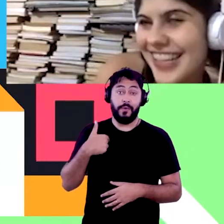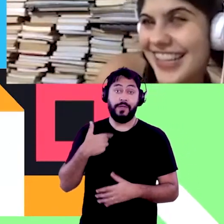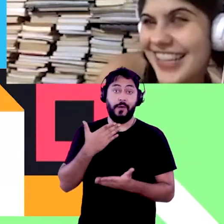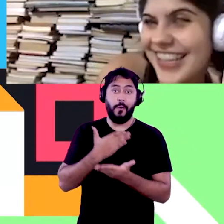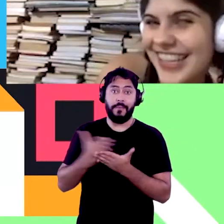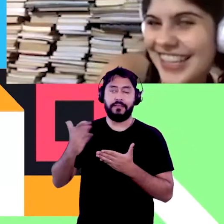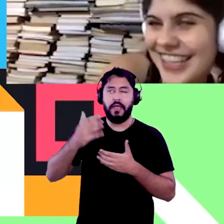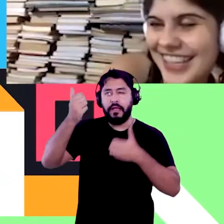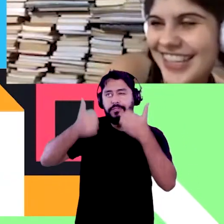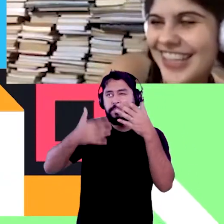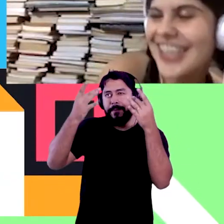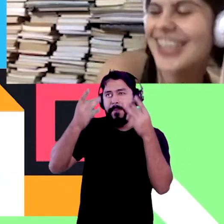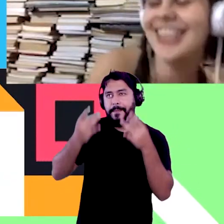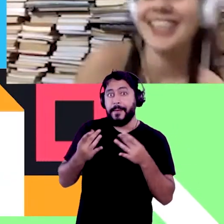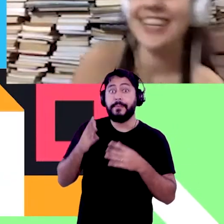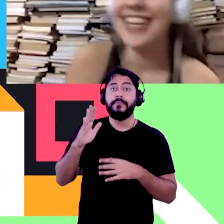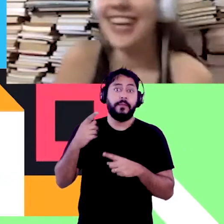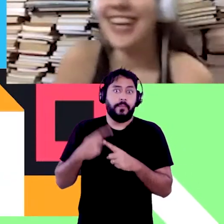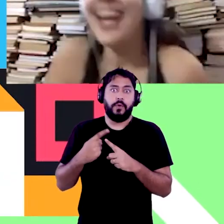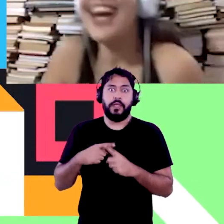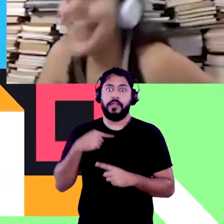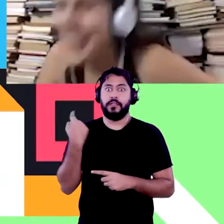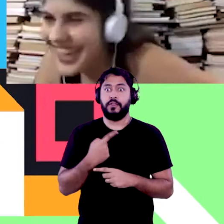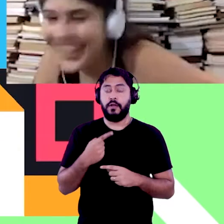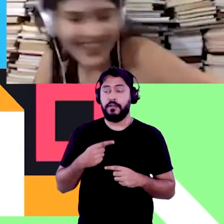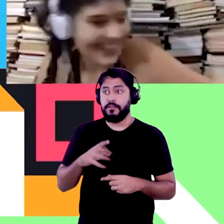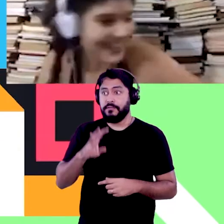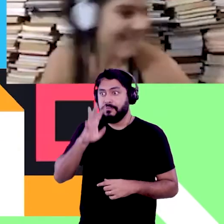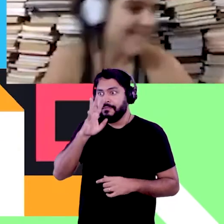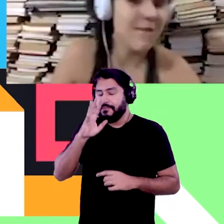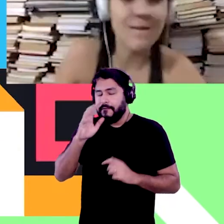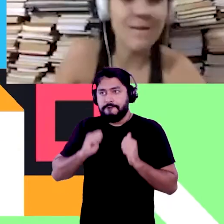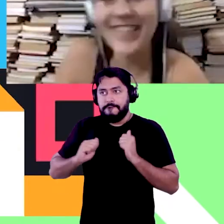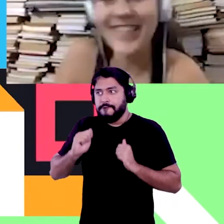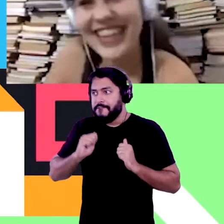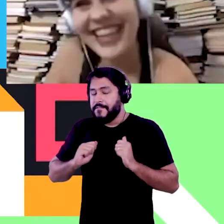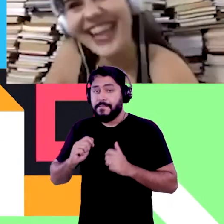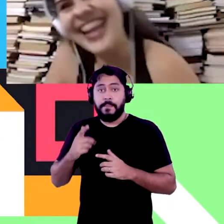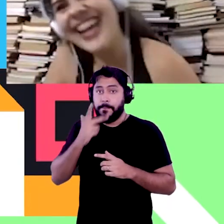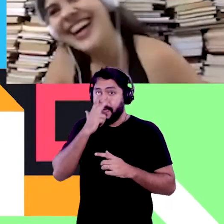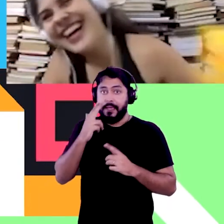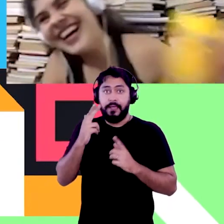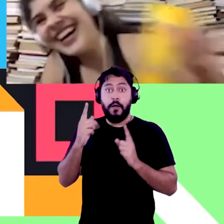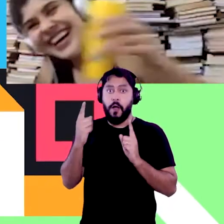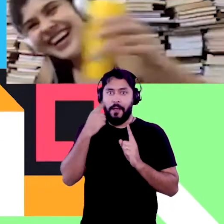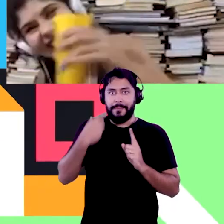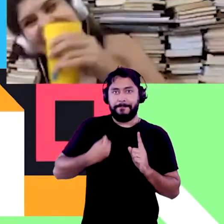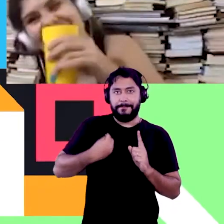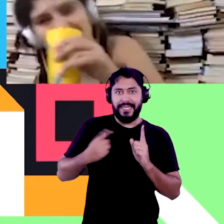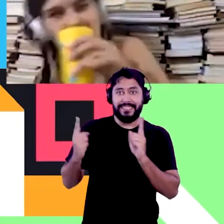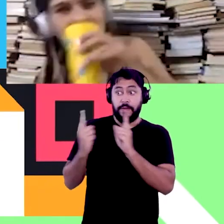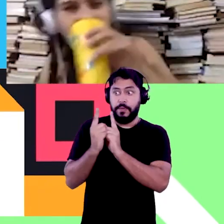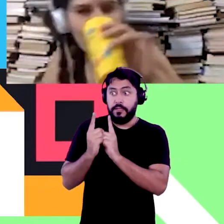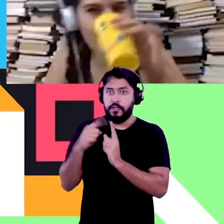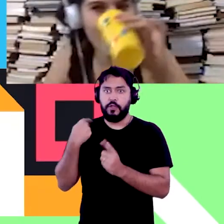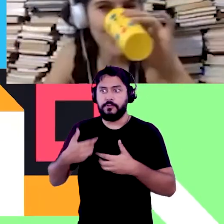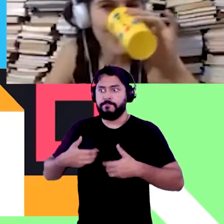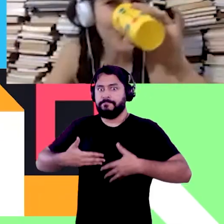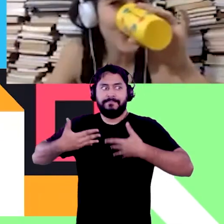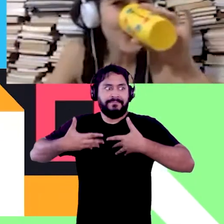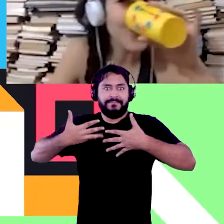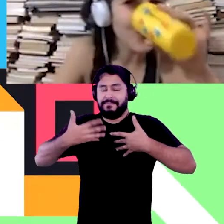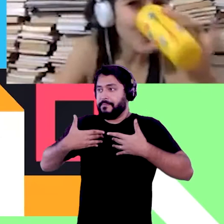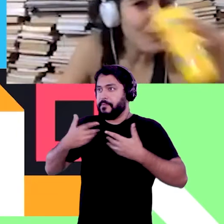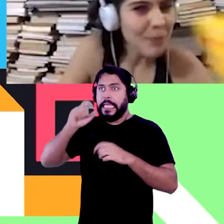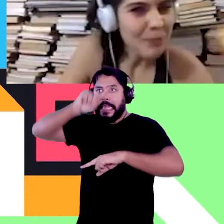né? A gente se empolga, né? Gente, quando a gente se encontra presencialmente, você se empolga, começa a ter um monte de ideia e conversar sem parar. A gente se encontra aqui no